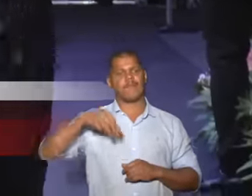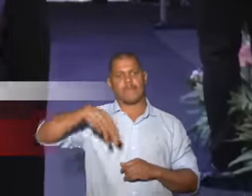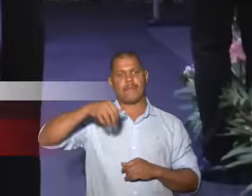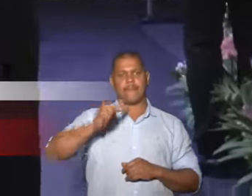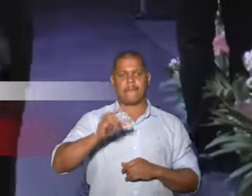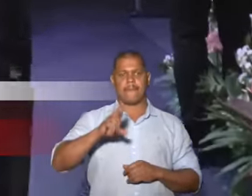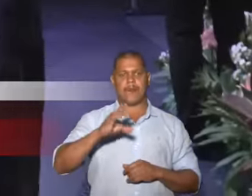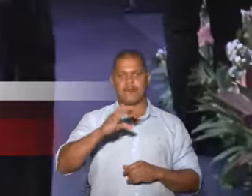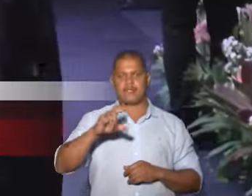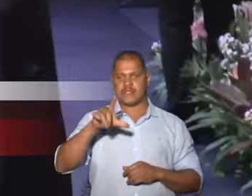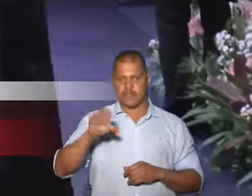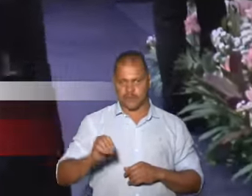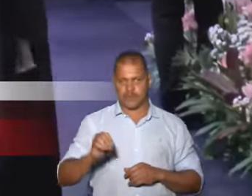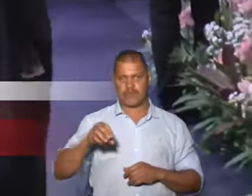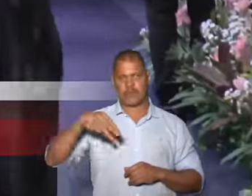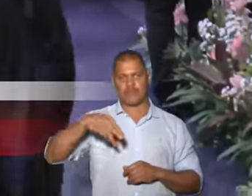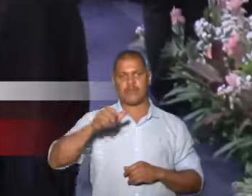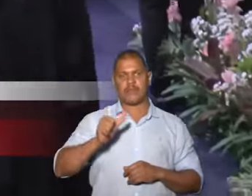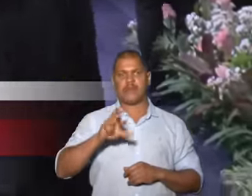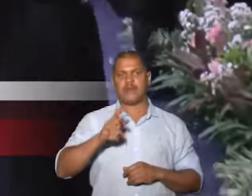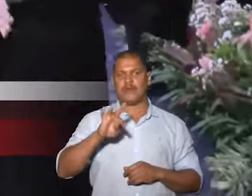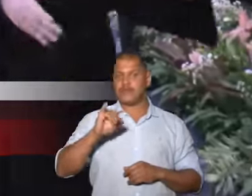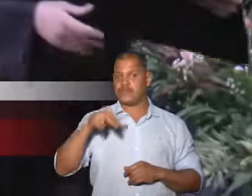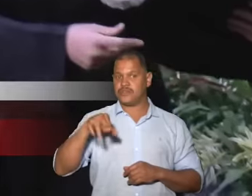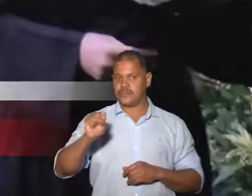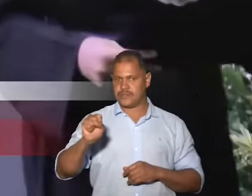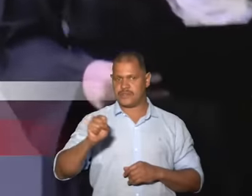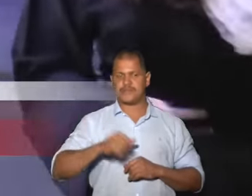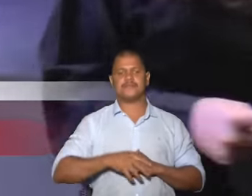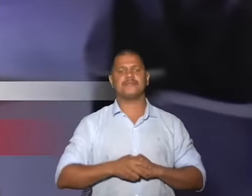Marcelo Batista Krause.